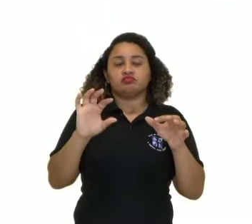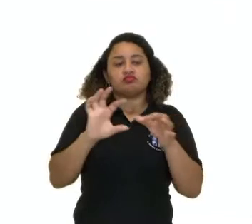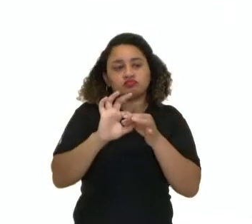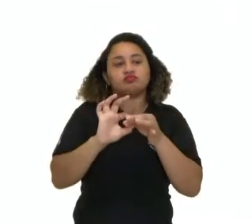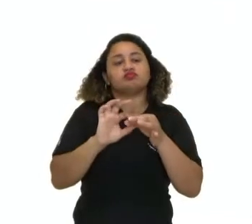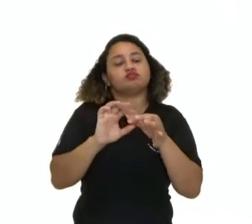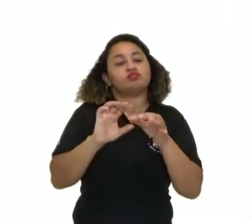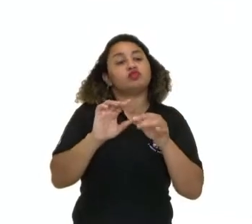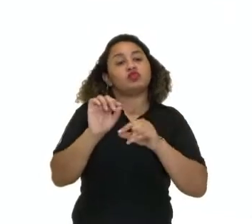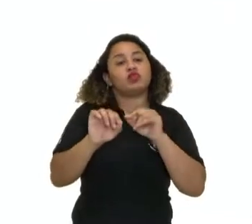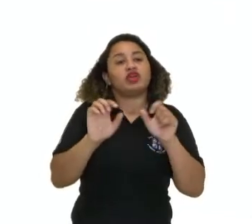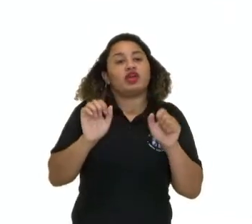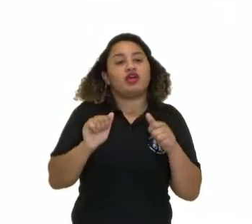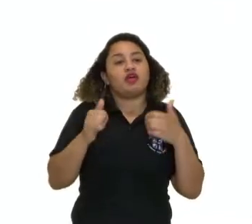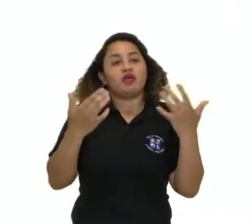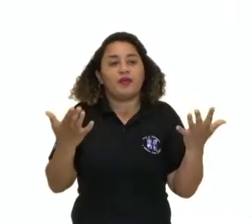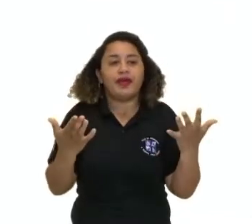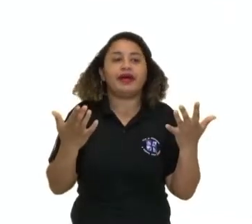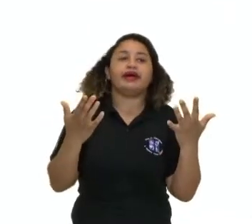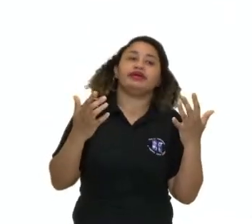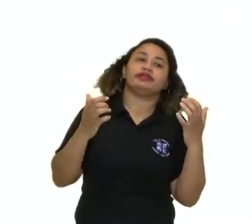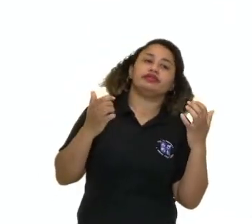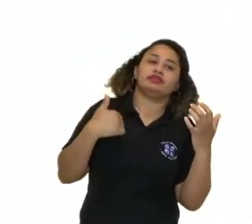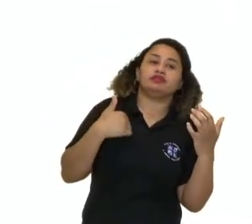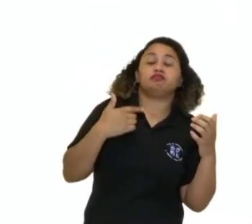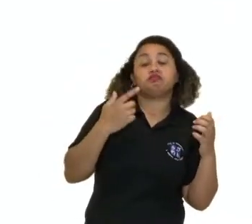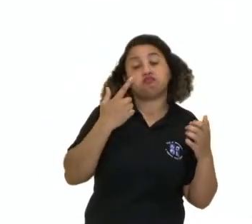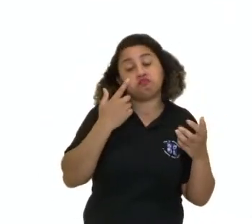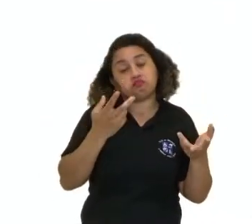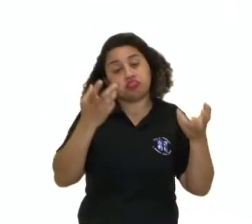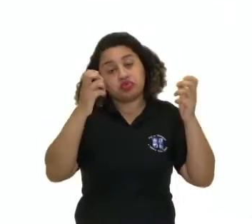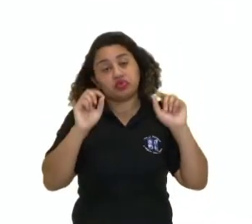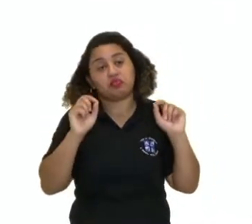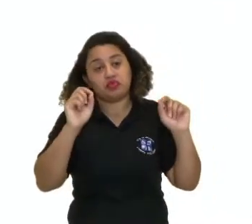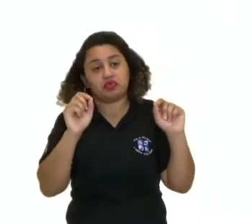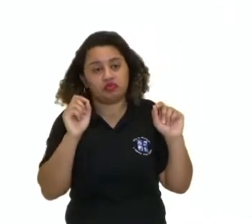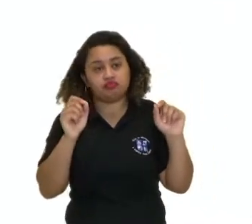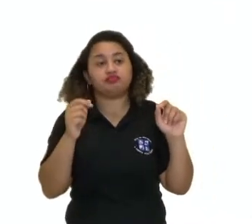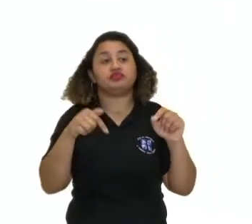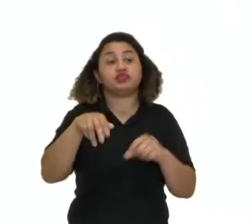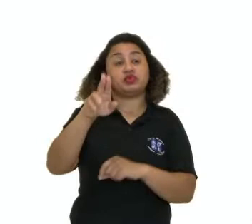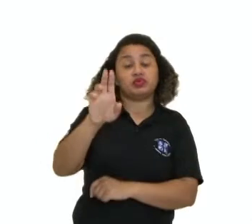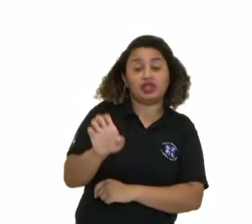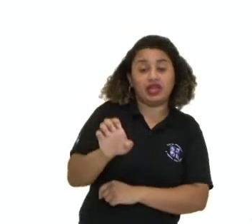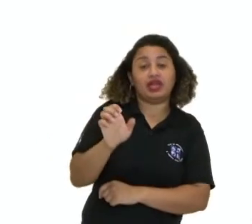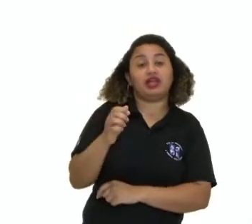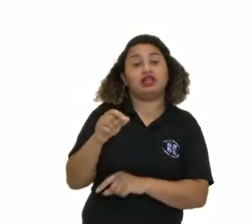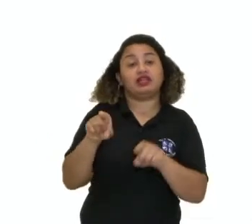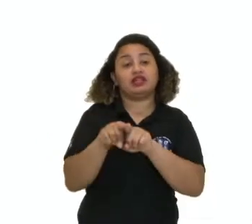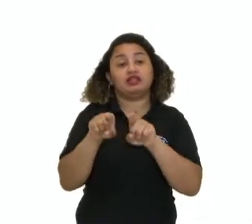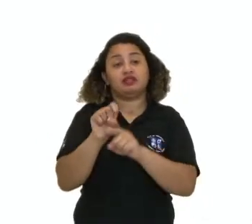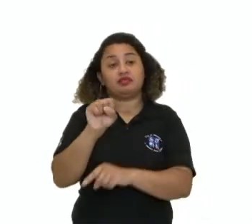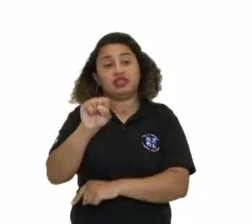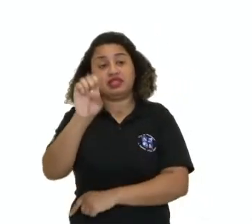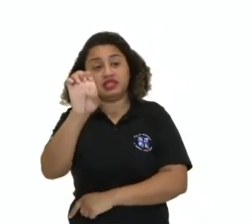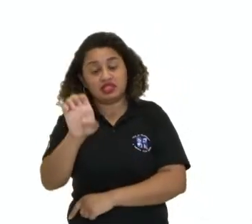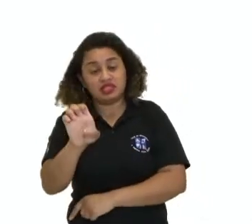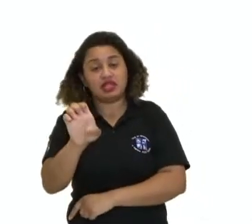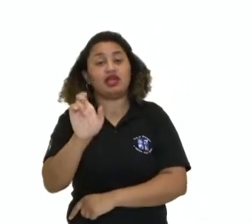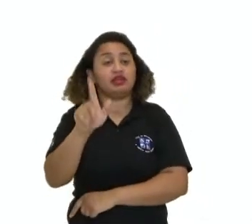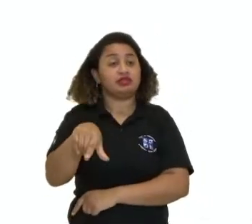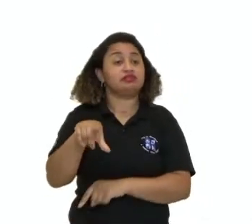quando embora assim que visto que o que que a gente já tinha visto os e que são conjunções